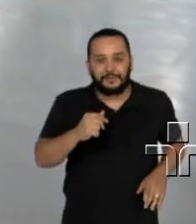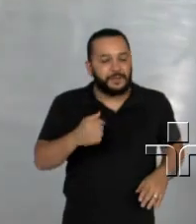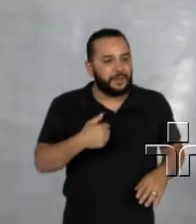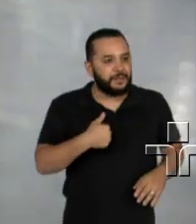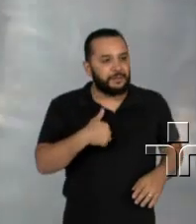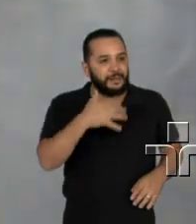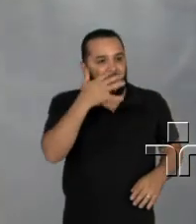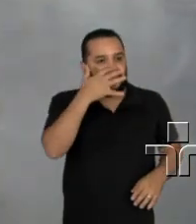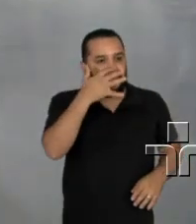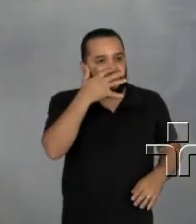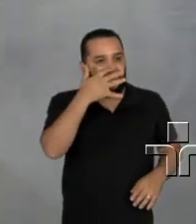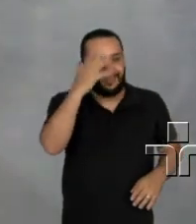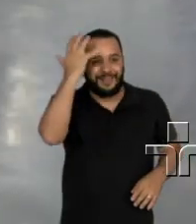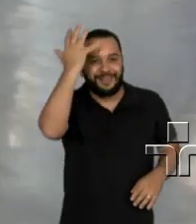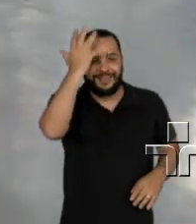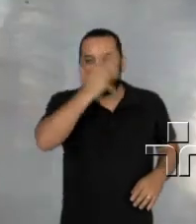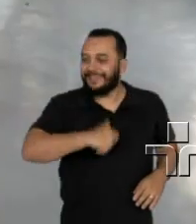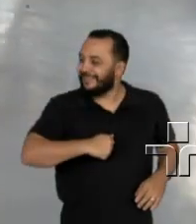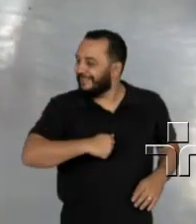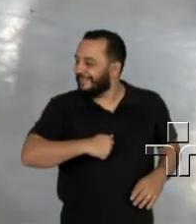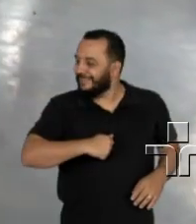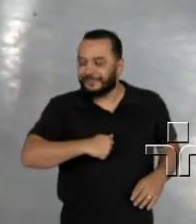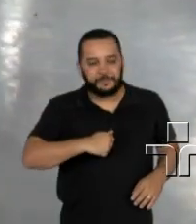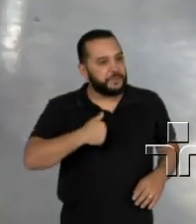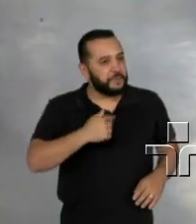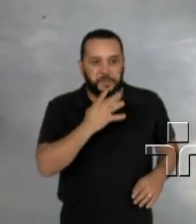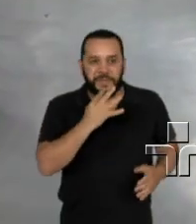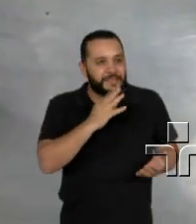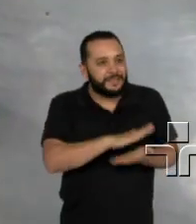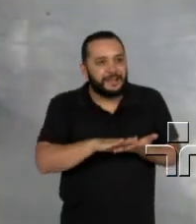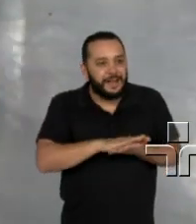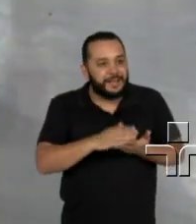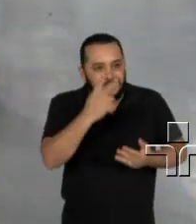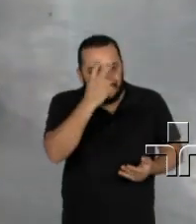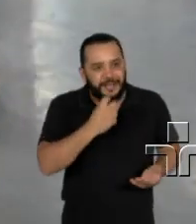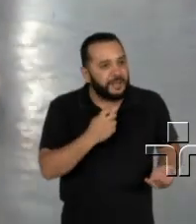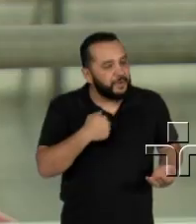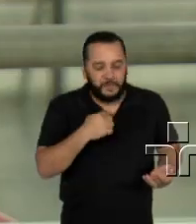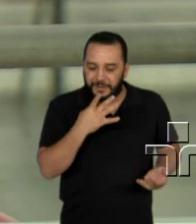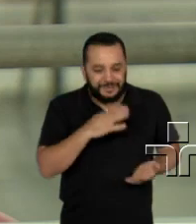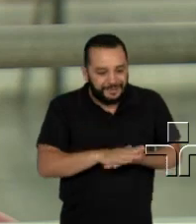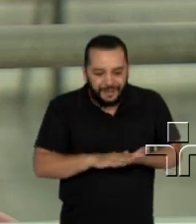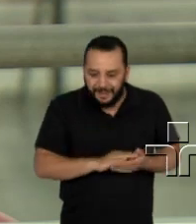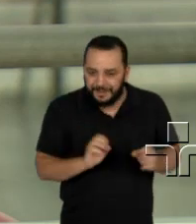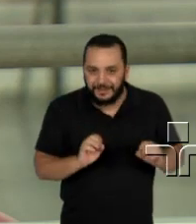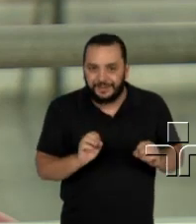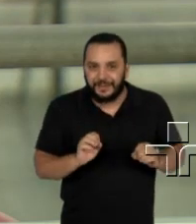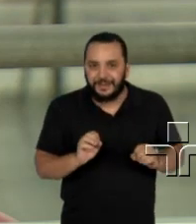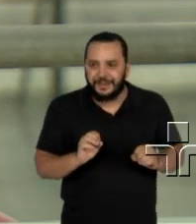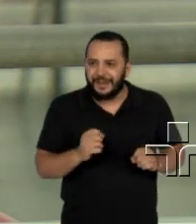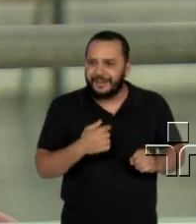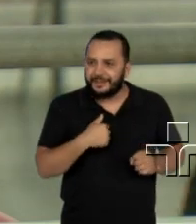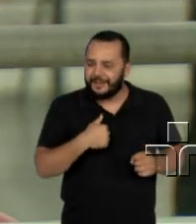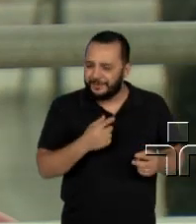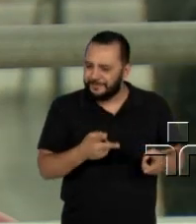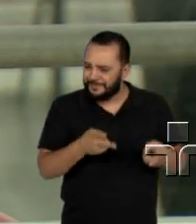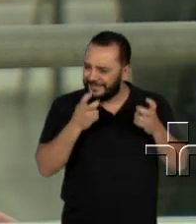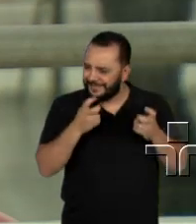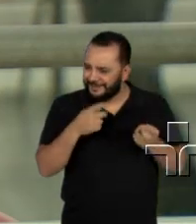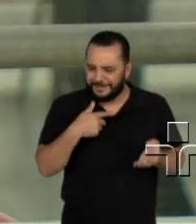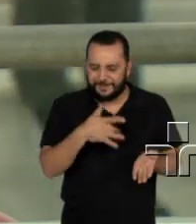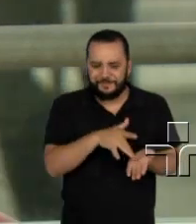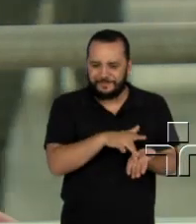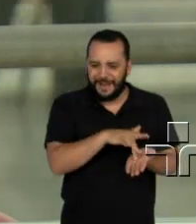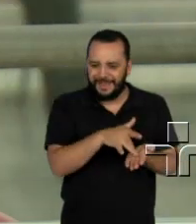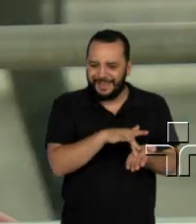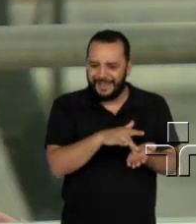tão bonito era um mundo desconhecido para mim e lá eu percebi se o balé e ficou muito